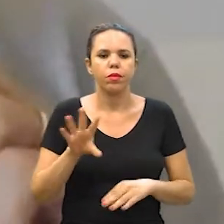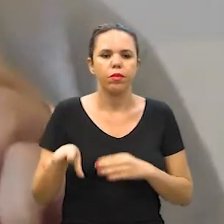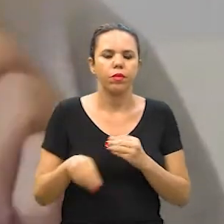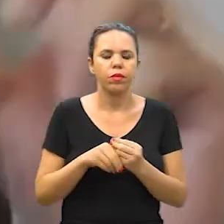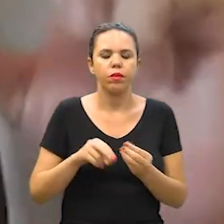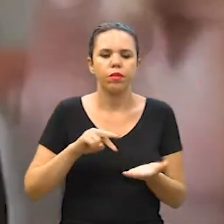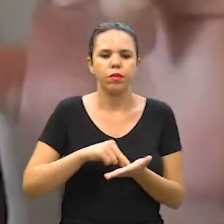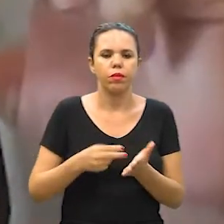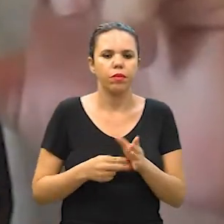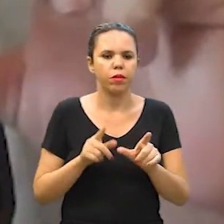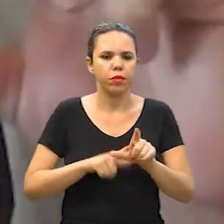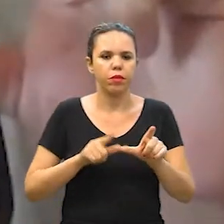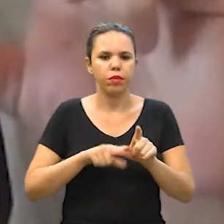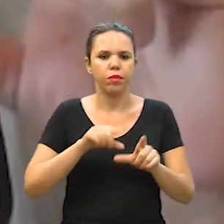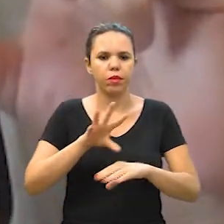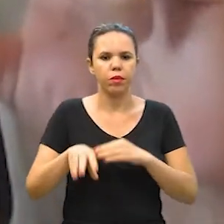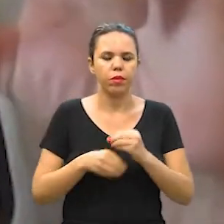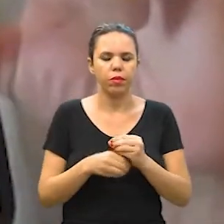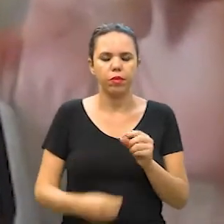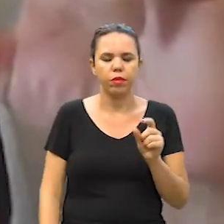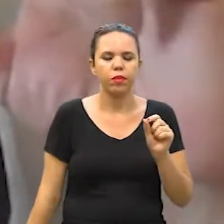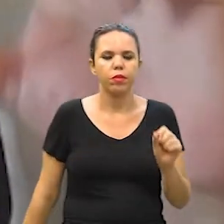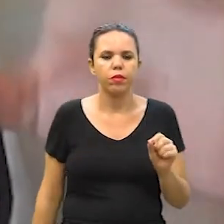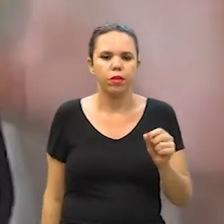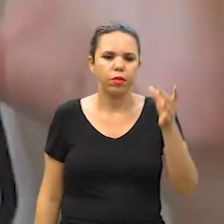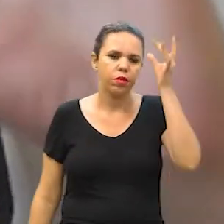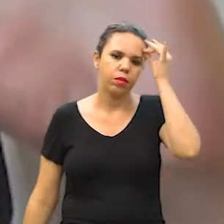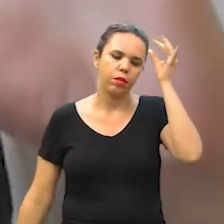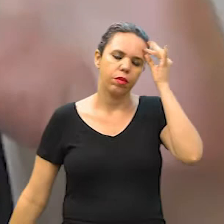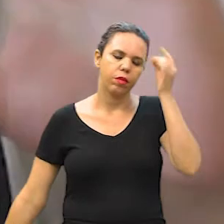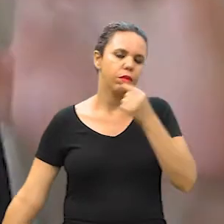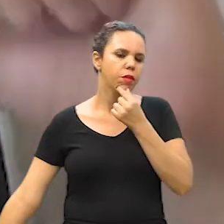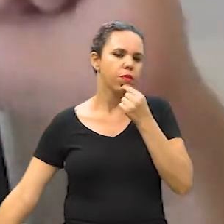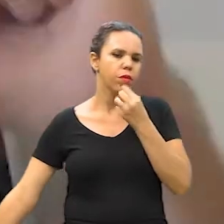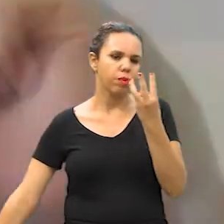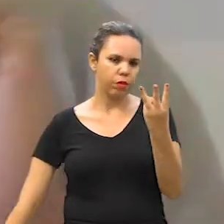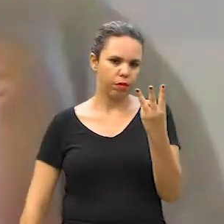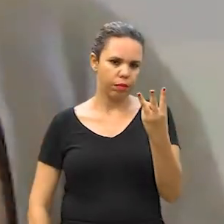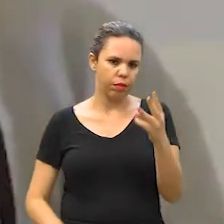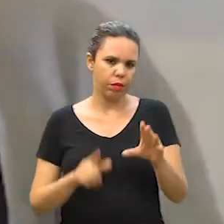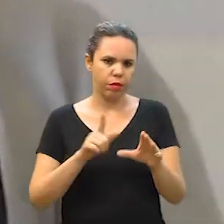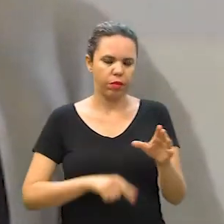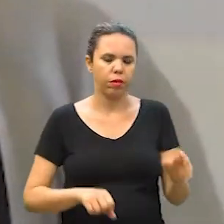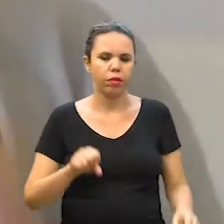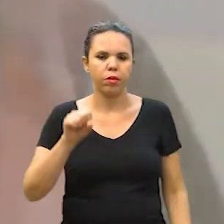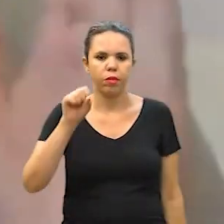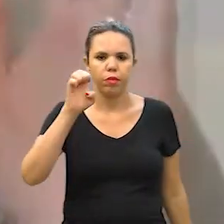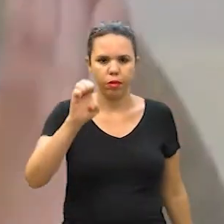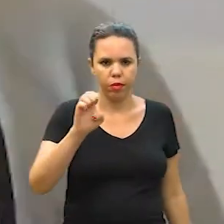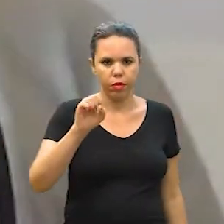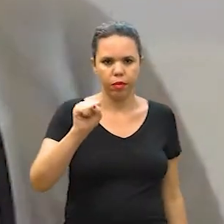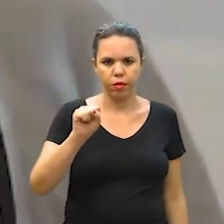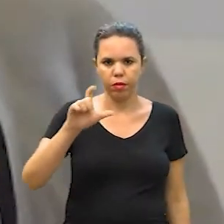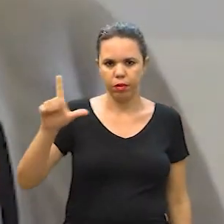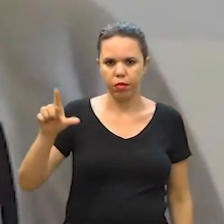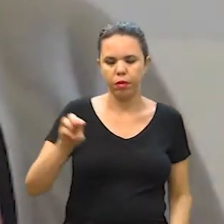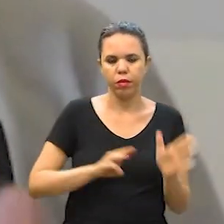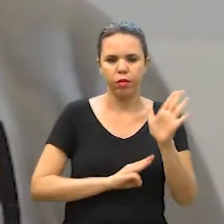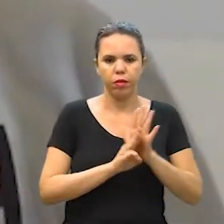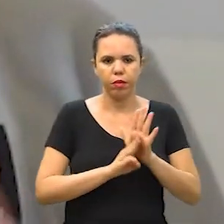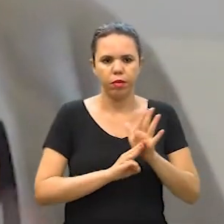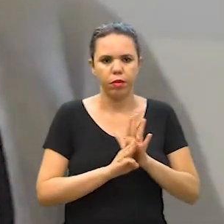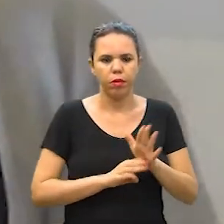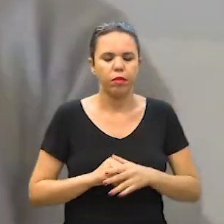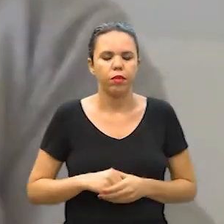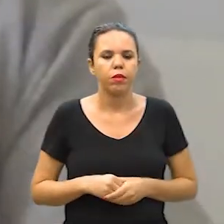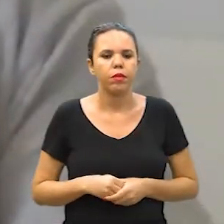uma siglazinha ESL. Essas 3 letras, ESL, é uma metodologia